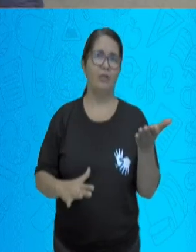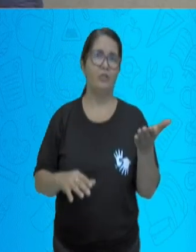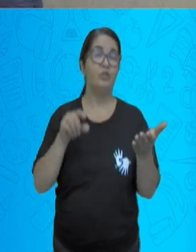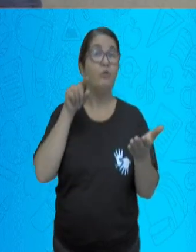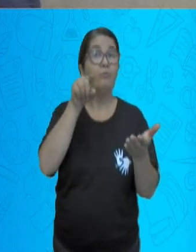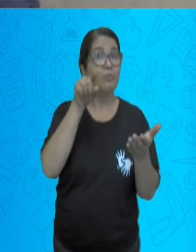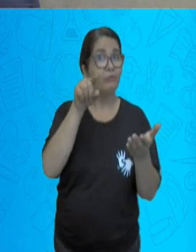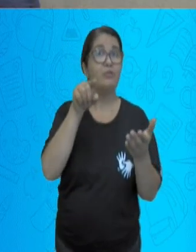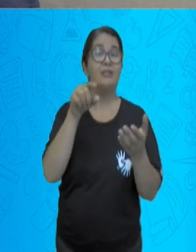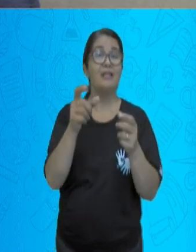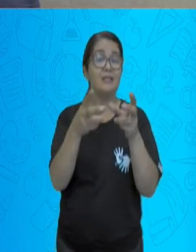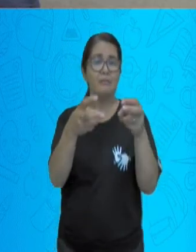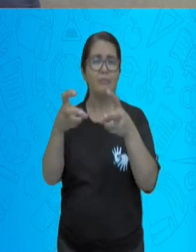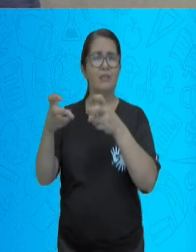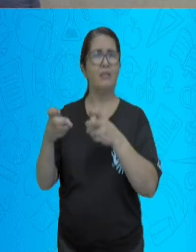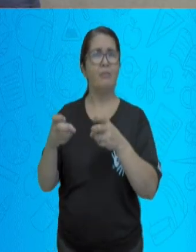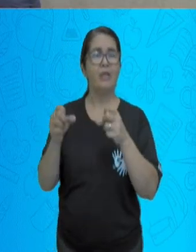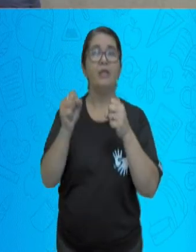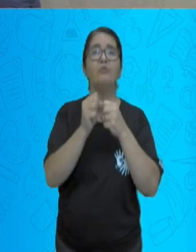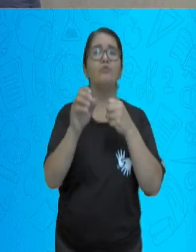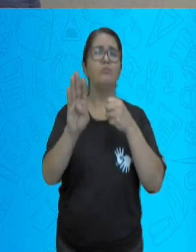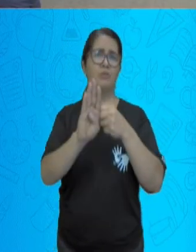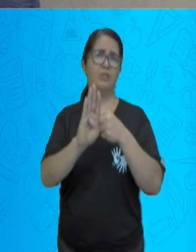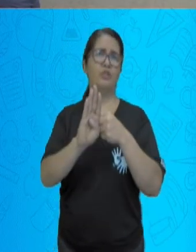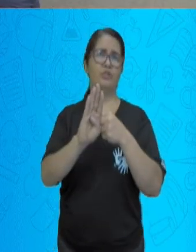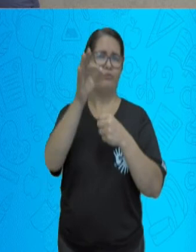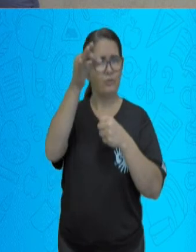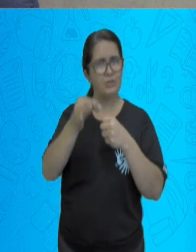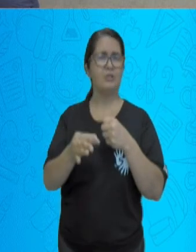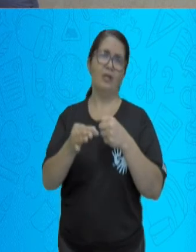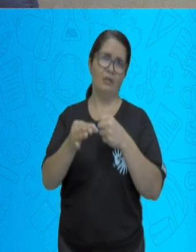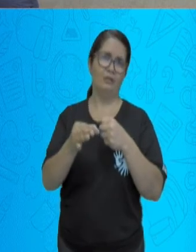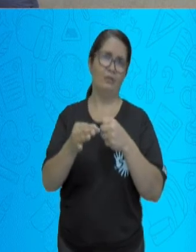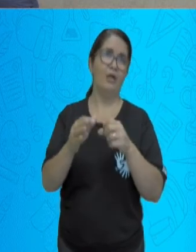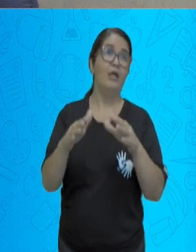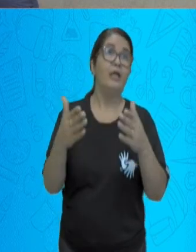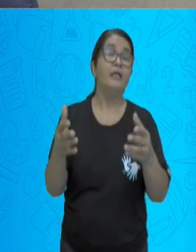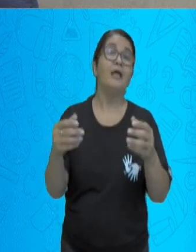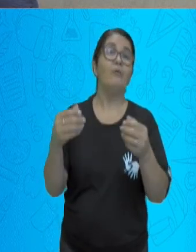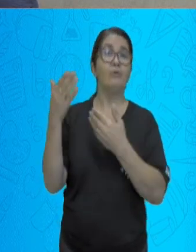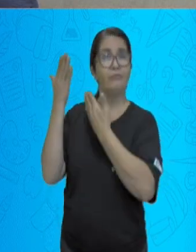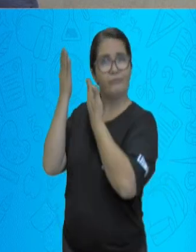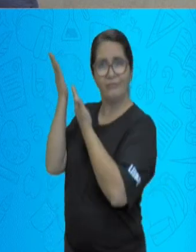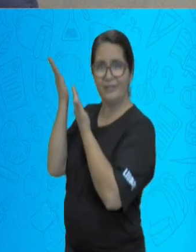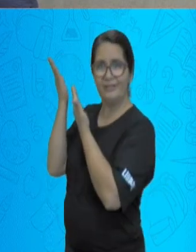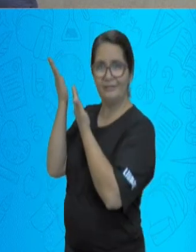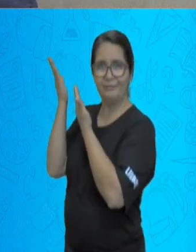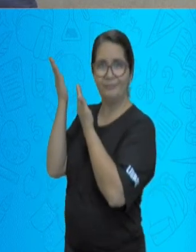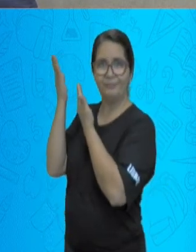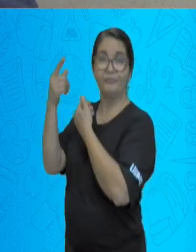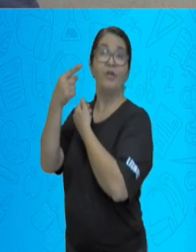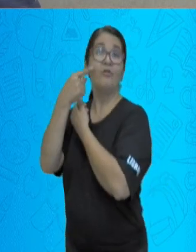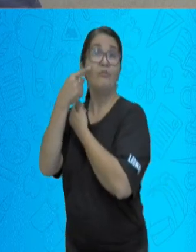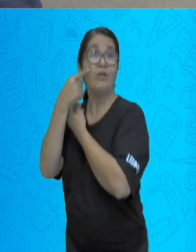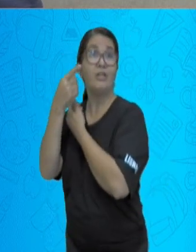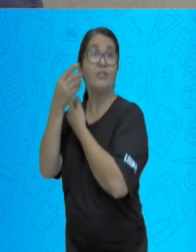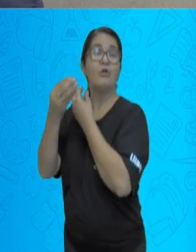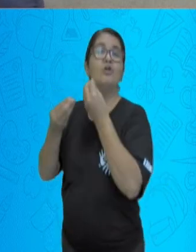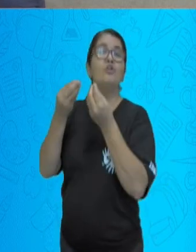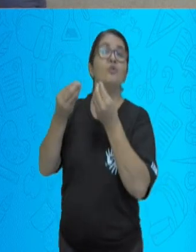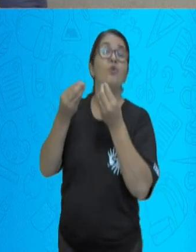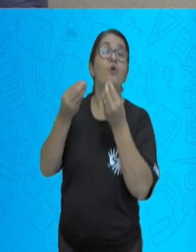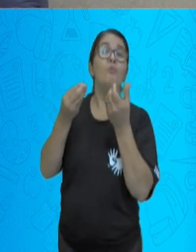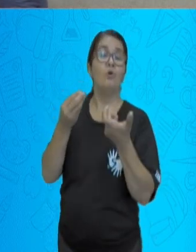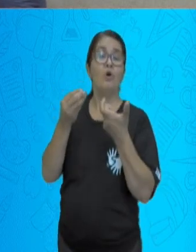substantivo primitivo. São palavras que não derivam de outras, não é mesmo? Foi isso que nós entendemos lá